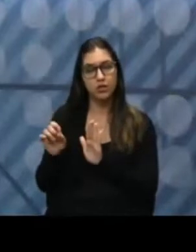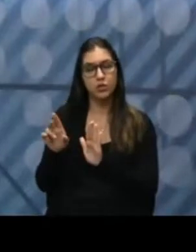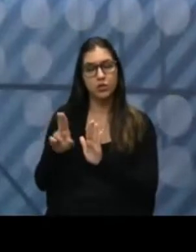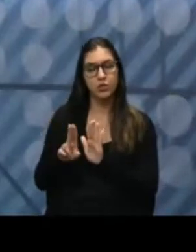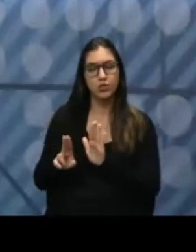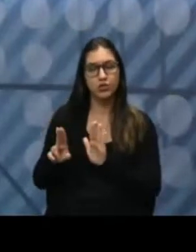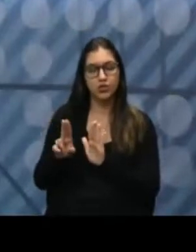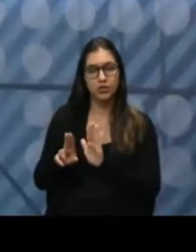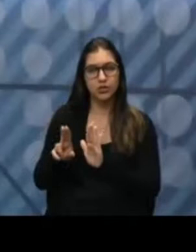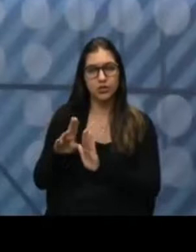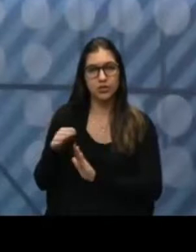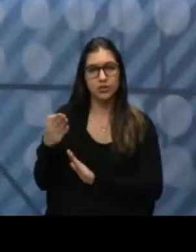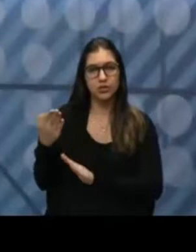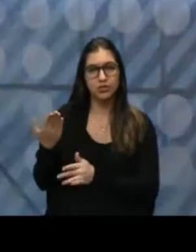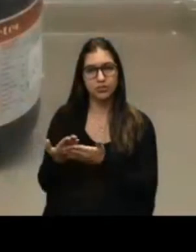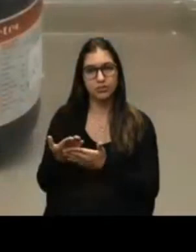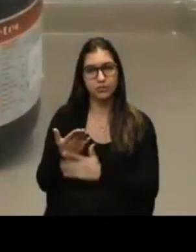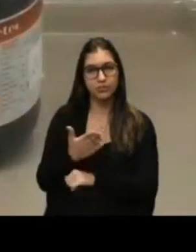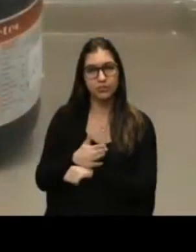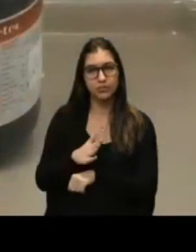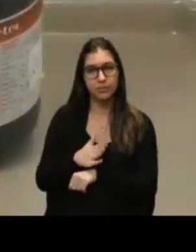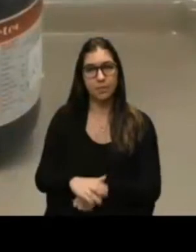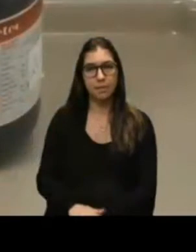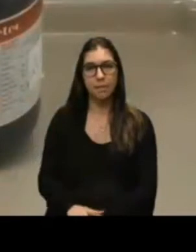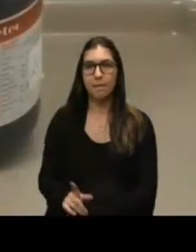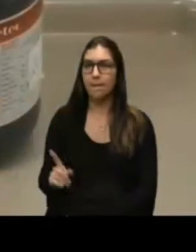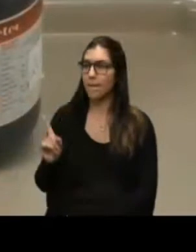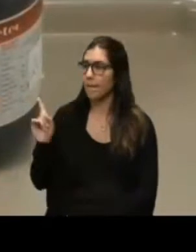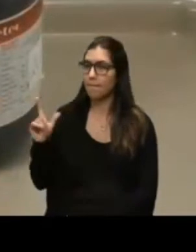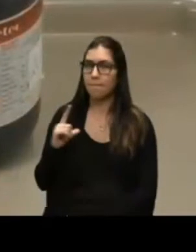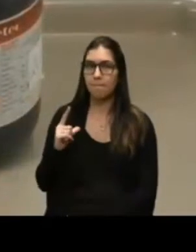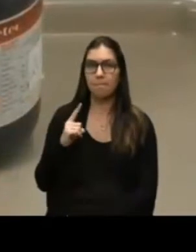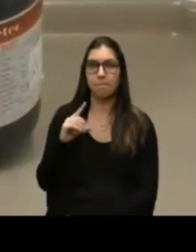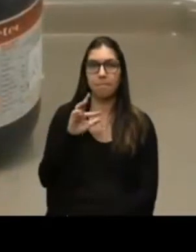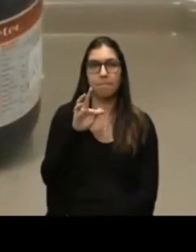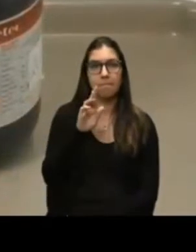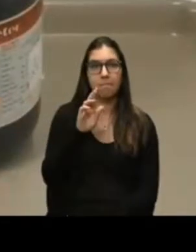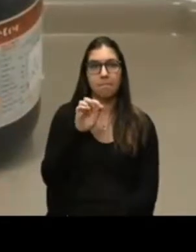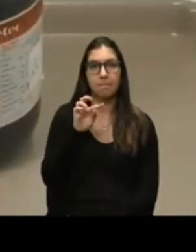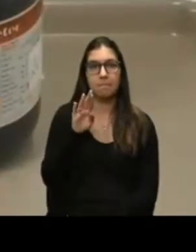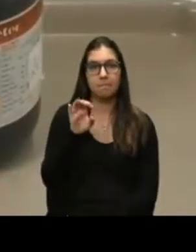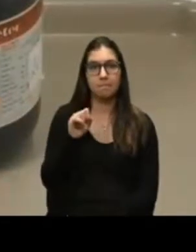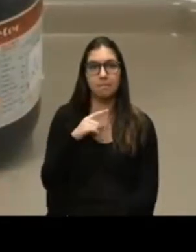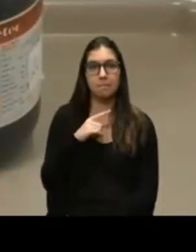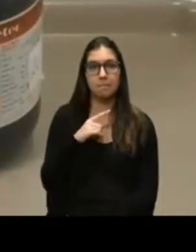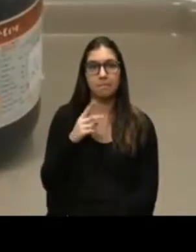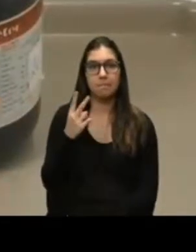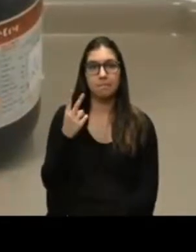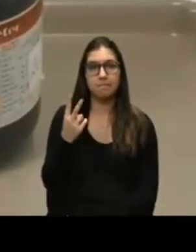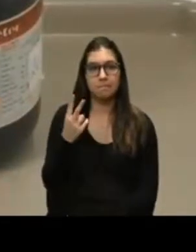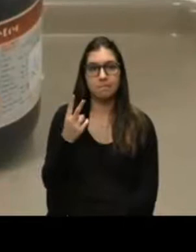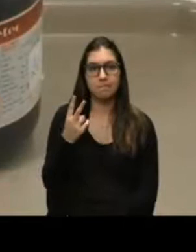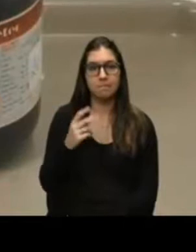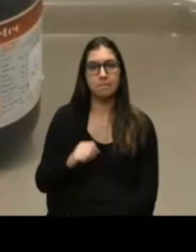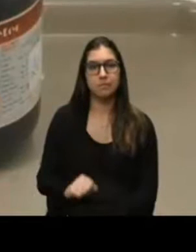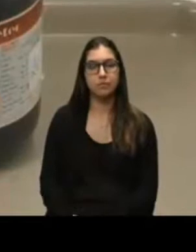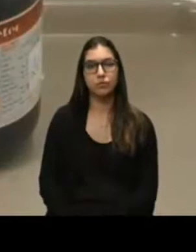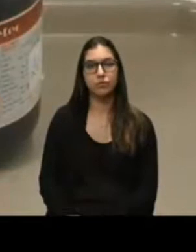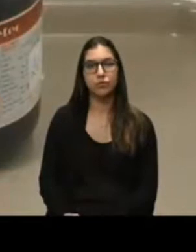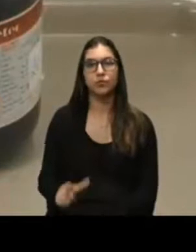utilizados nessa aula prática. Então, nós temos os frascos contendo os 2 reagentes químicos. Nós temos